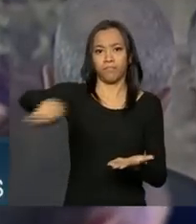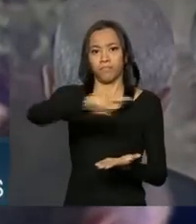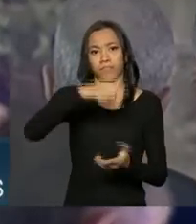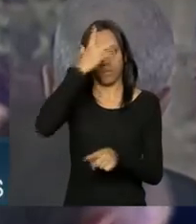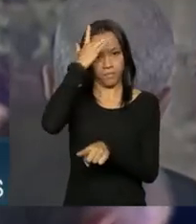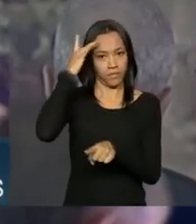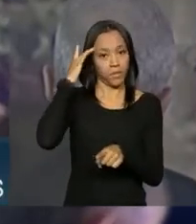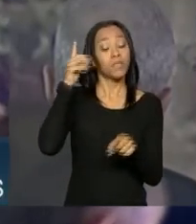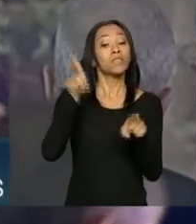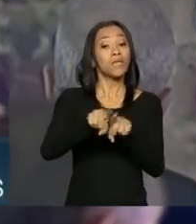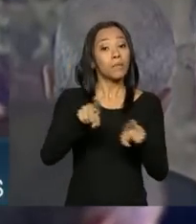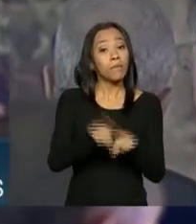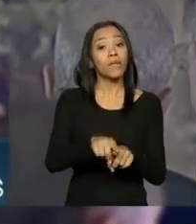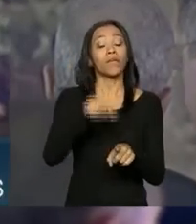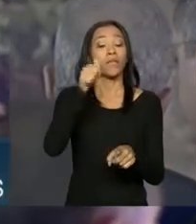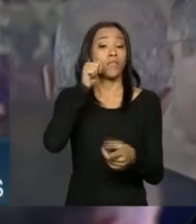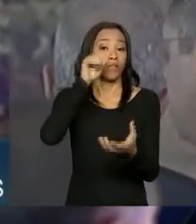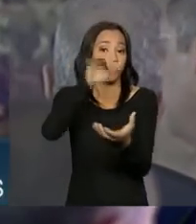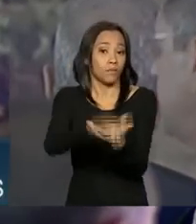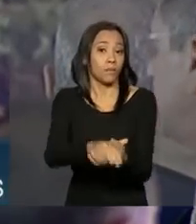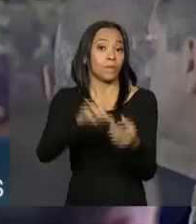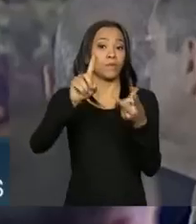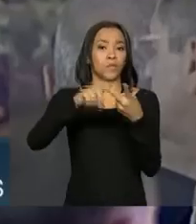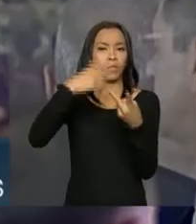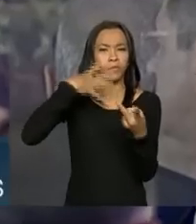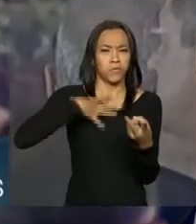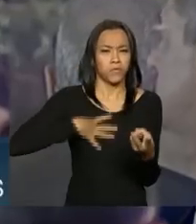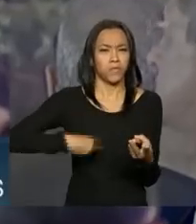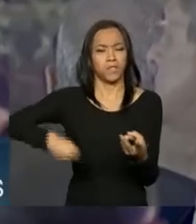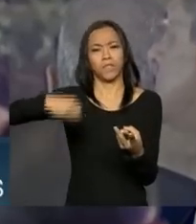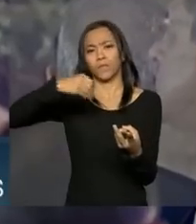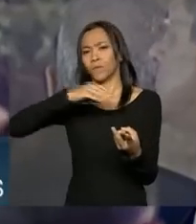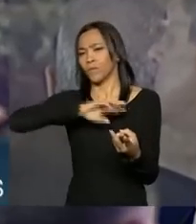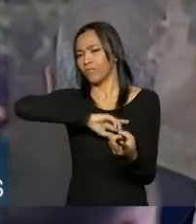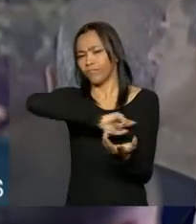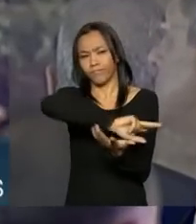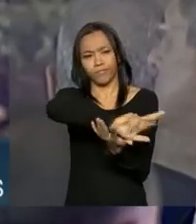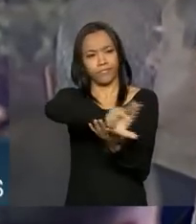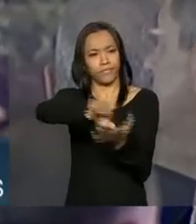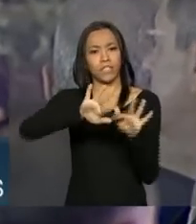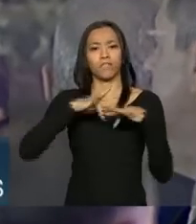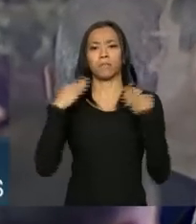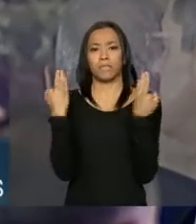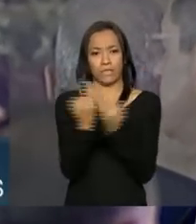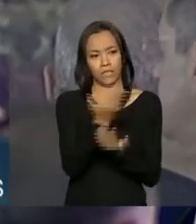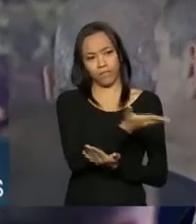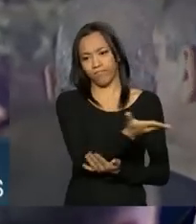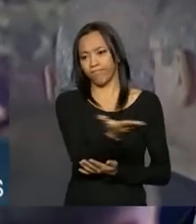os cônjuges, os filhos, todos os familiares, que eu tenho certeza